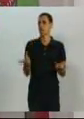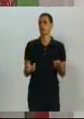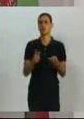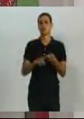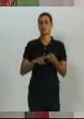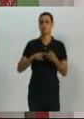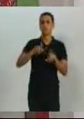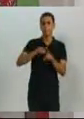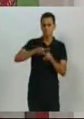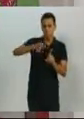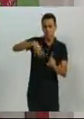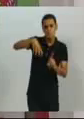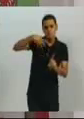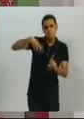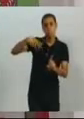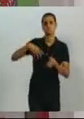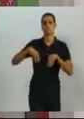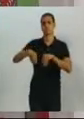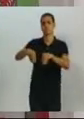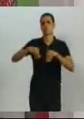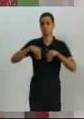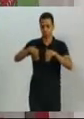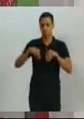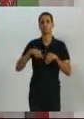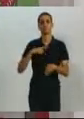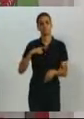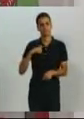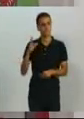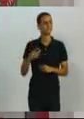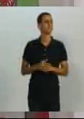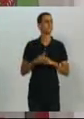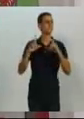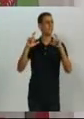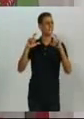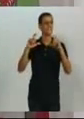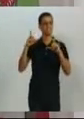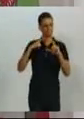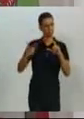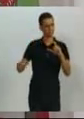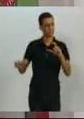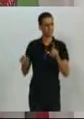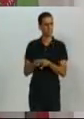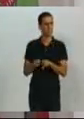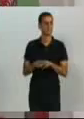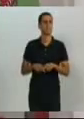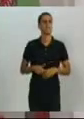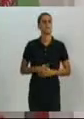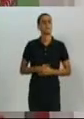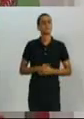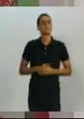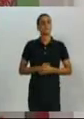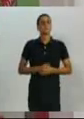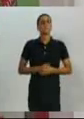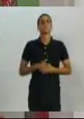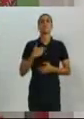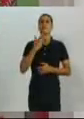patrola e macadami. Tem mais foto lá, né, Ari? Acho que essa foto é um pouquinho mais congelada, mas não tem problema. Então, eu quero lhe dizer que